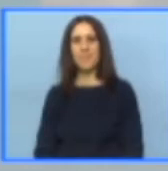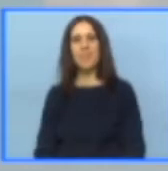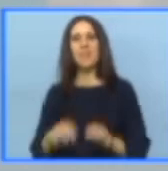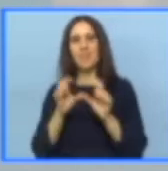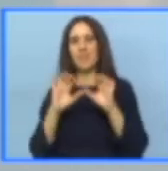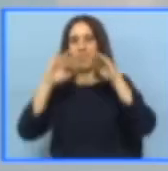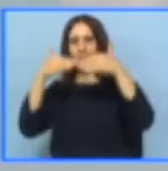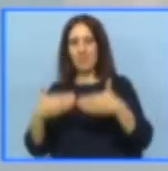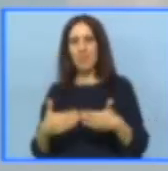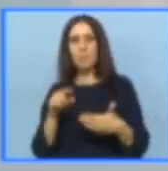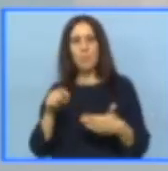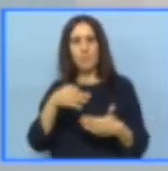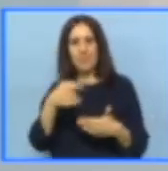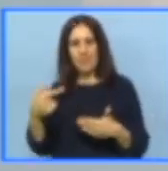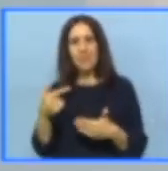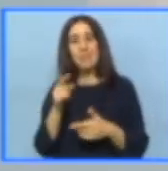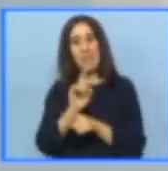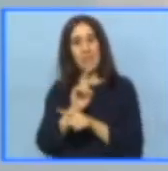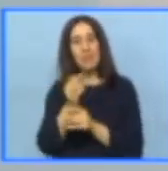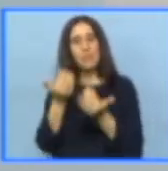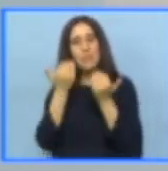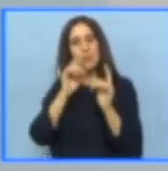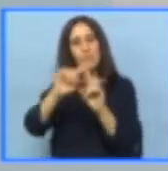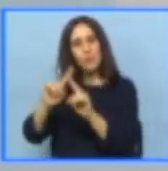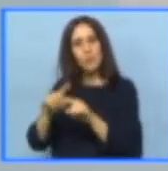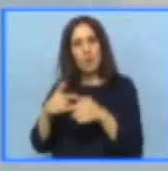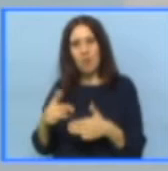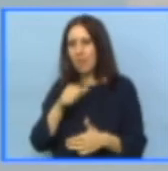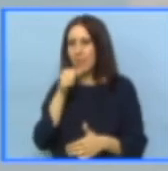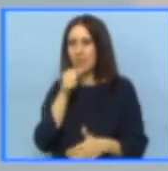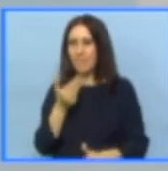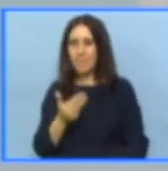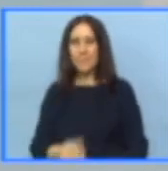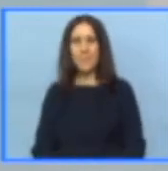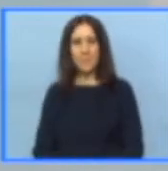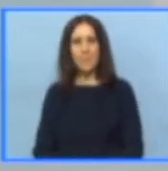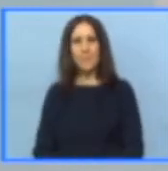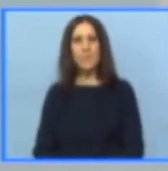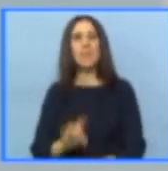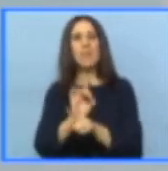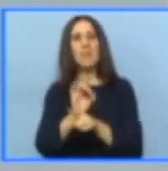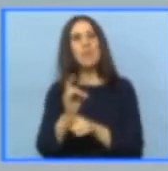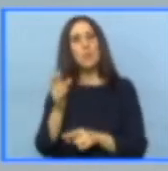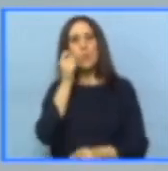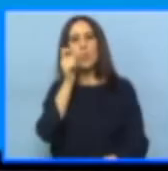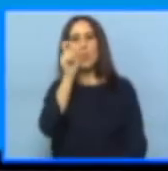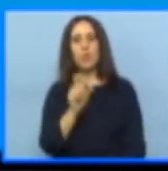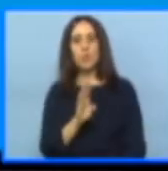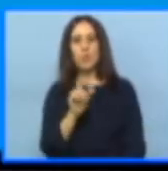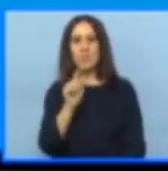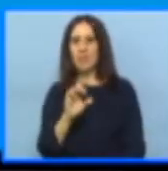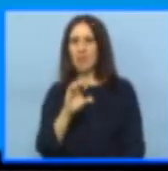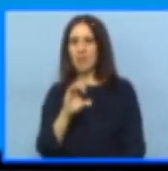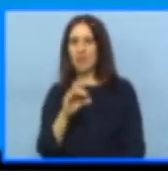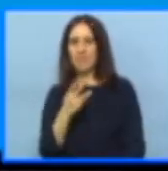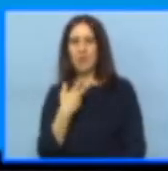Em agência.eclesia.pt atualizamos estas e outras notícias permanentemente. Falamos agora com José Carvalho, autor